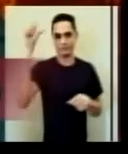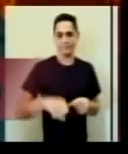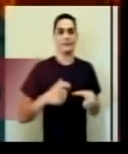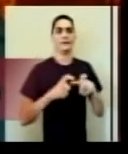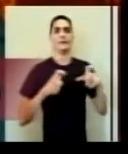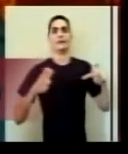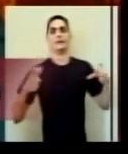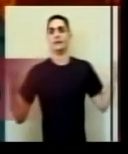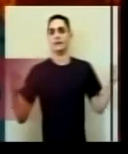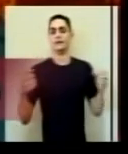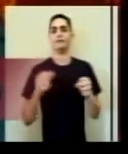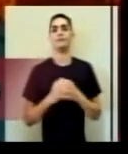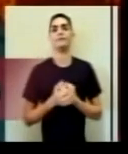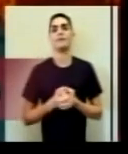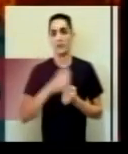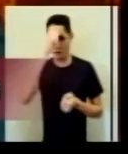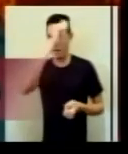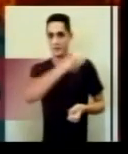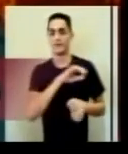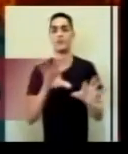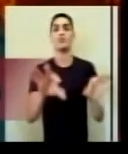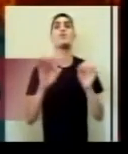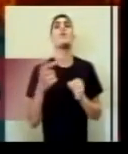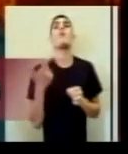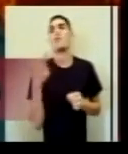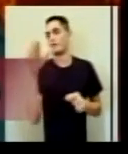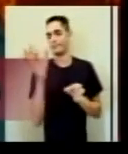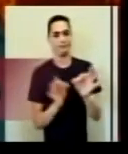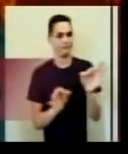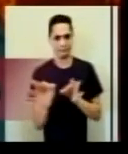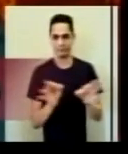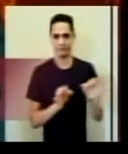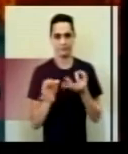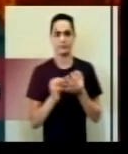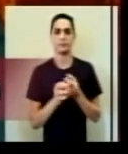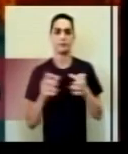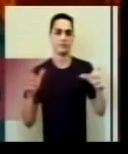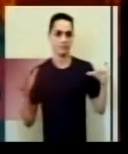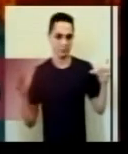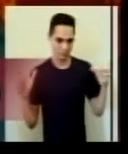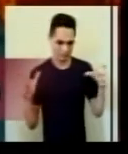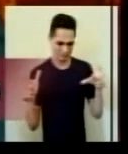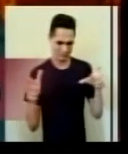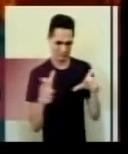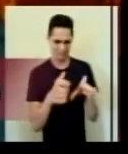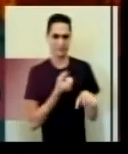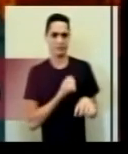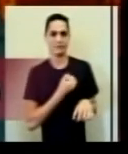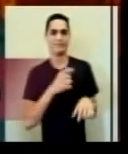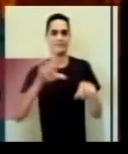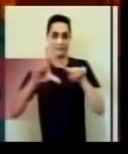eu posso ter uma segunda onda. Rio Preto, nós optamos por outro